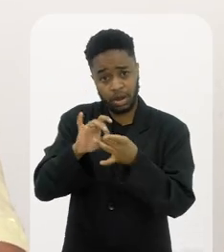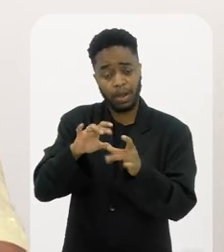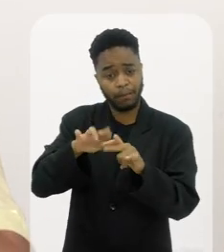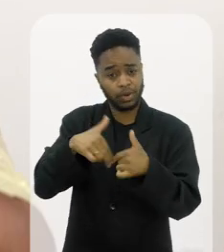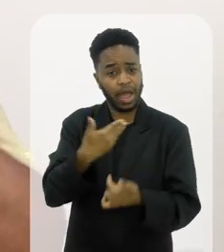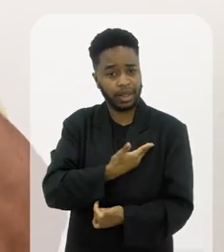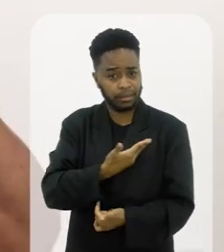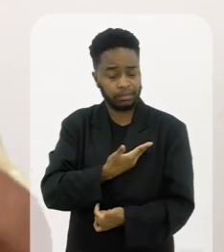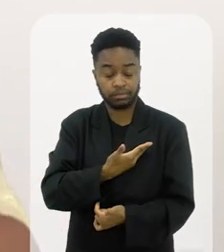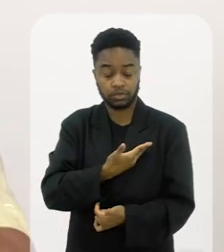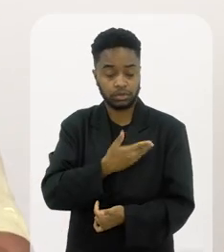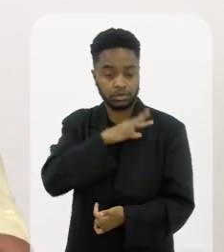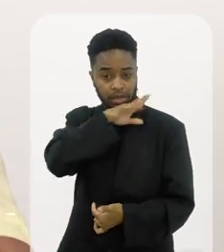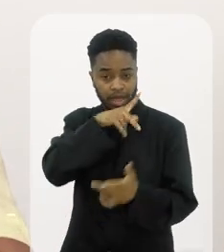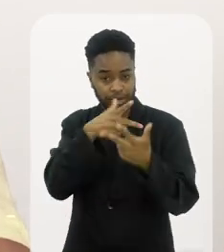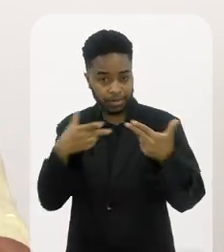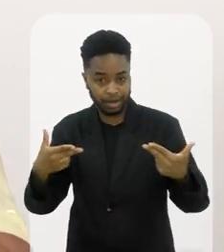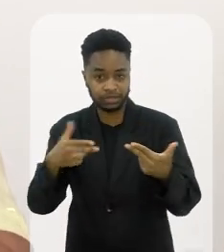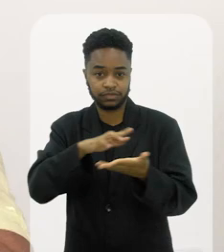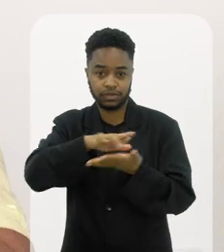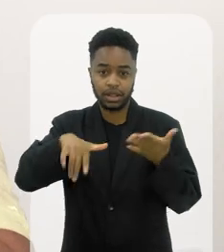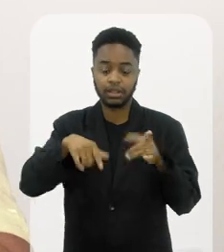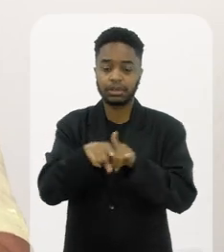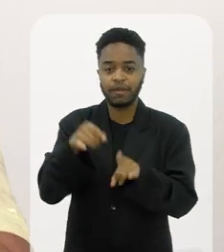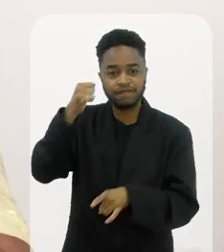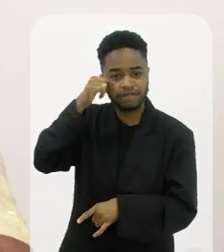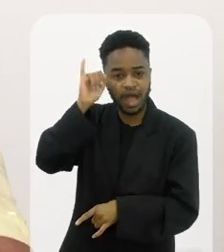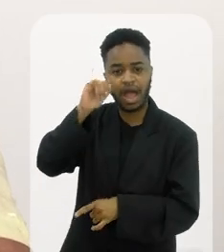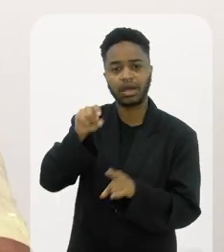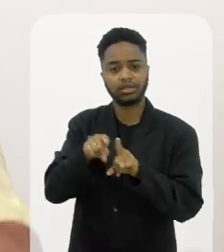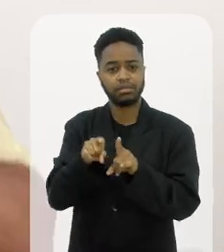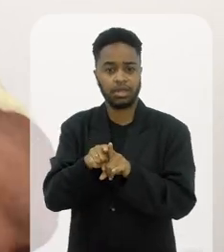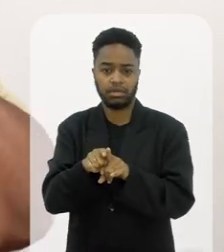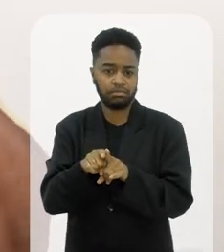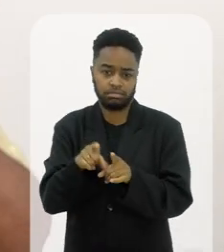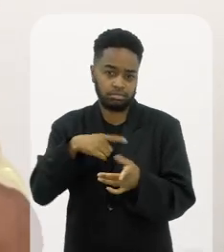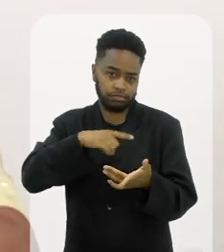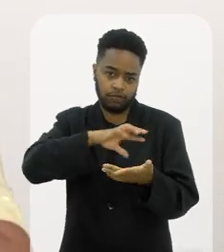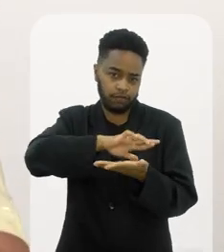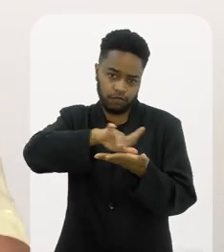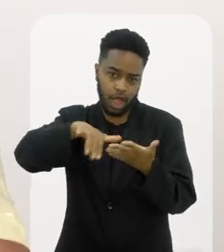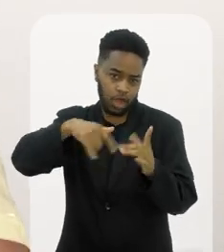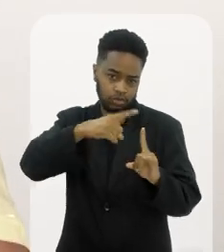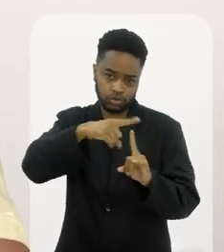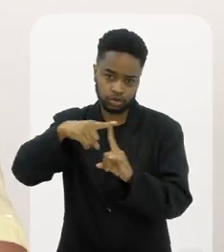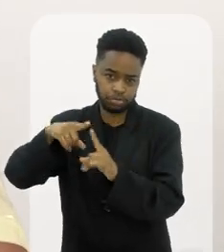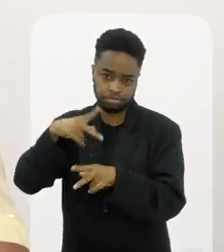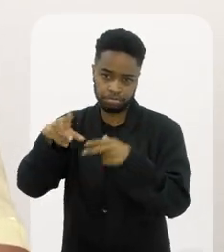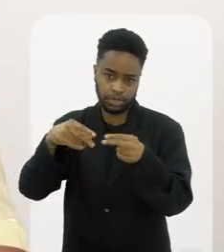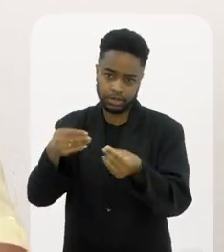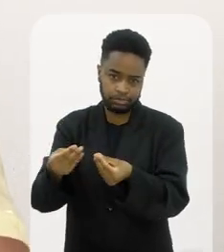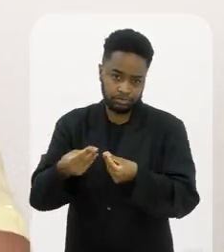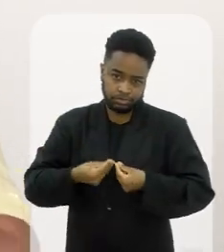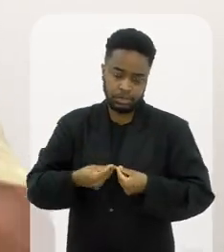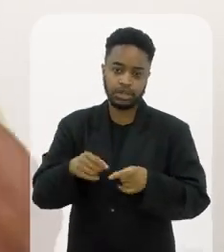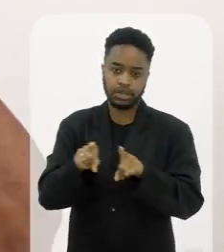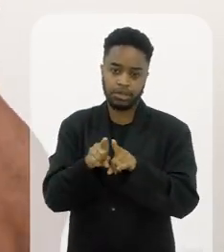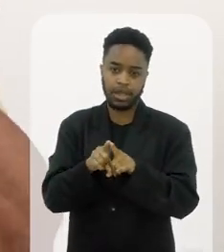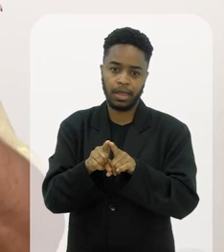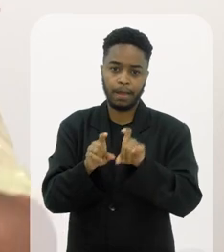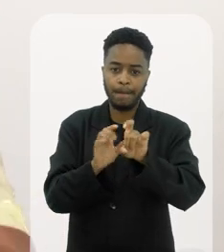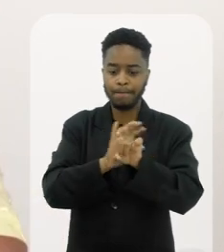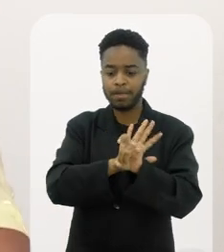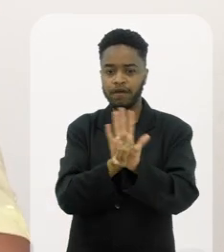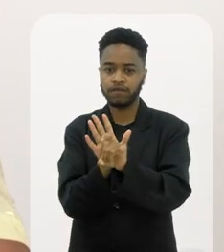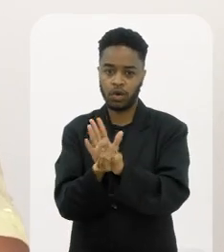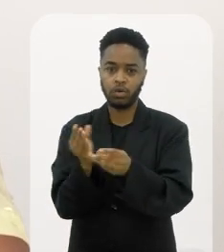com a gente, pela coisa dos animais todos. Ganho vaquinhas, então eu tenho tudo isso lá em casa. Pavãozinho. As pessoas têm esse